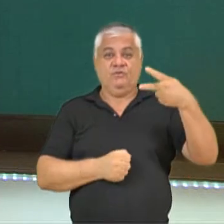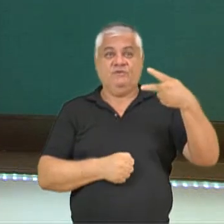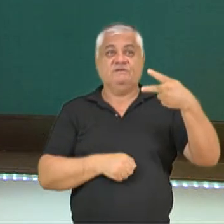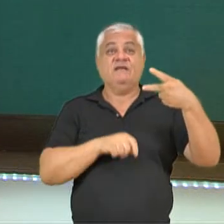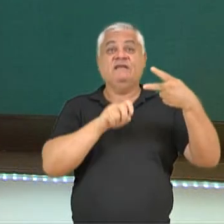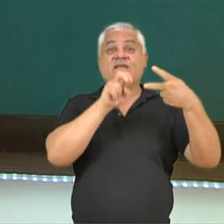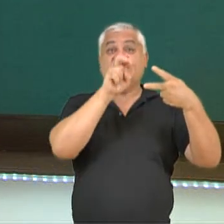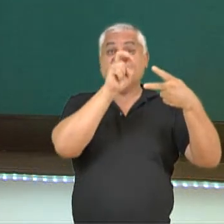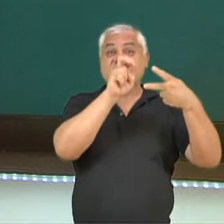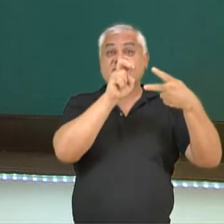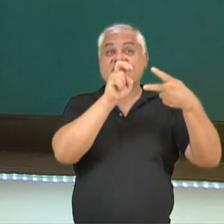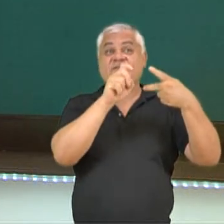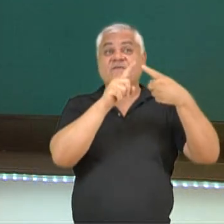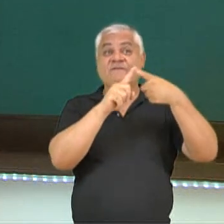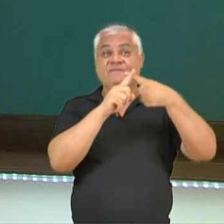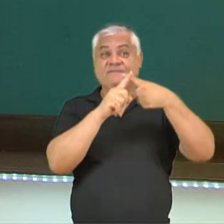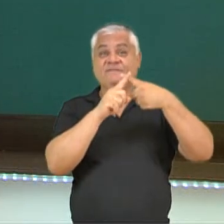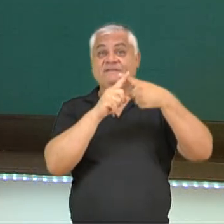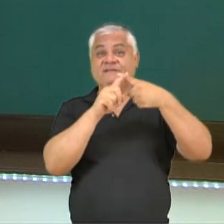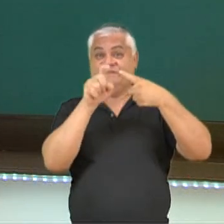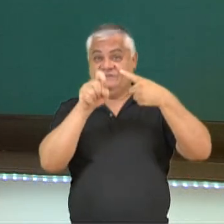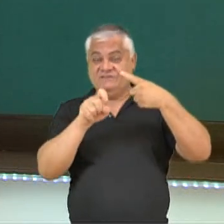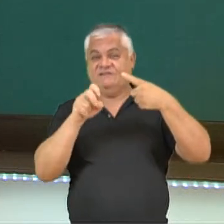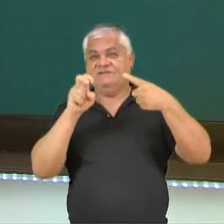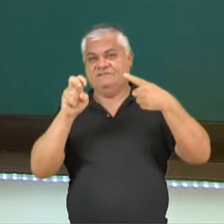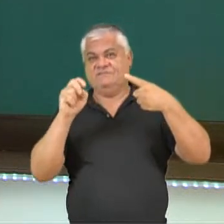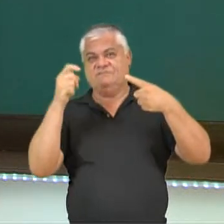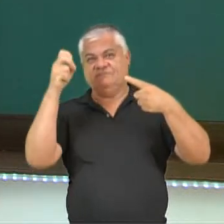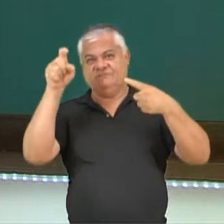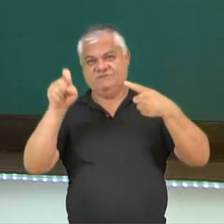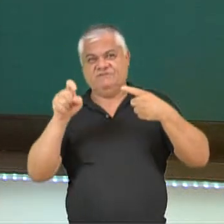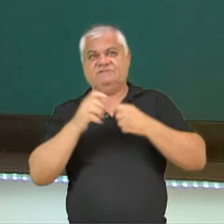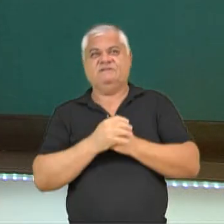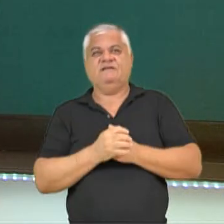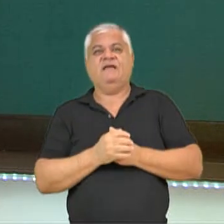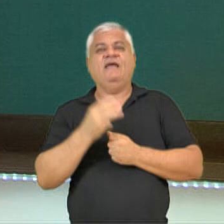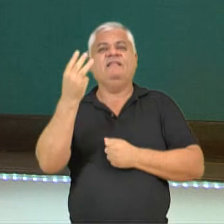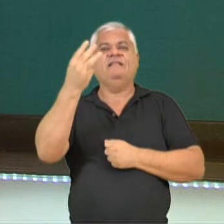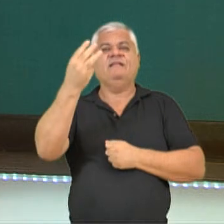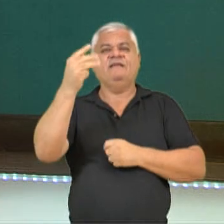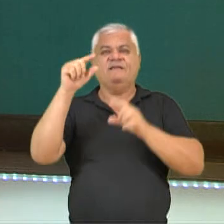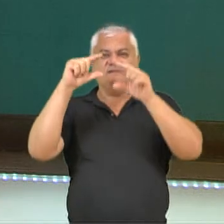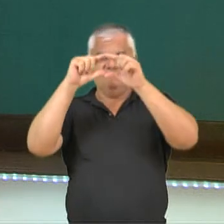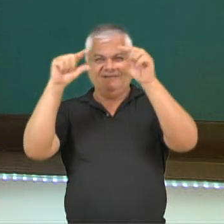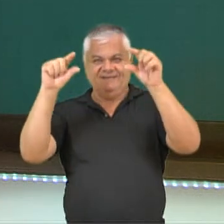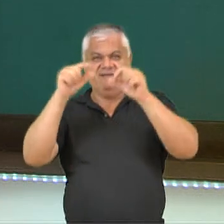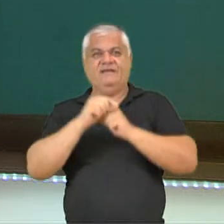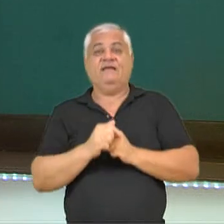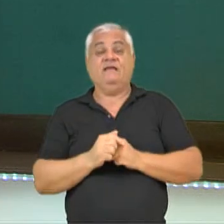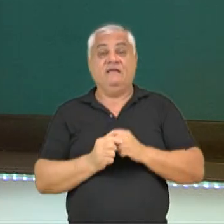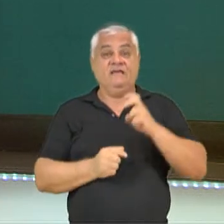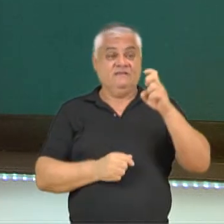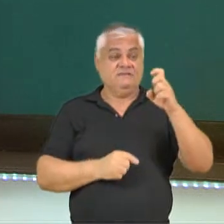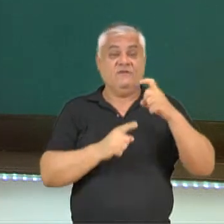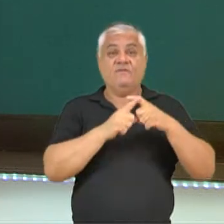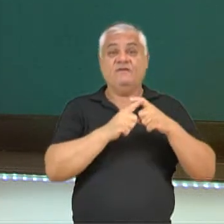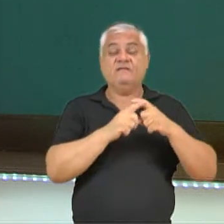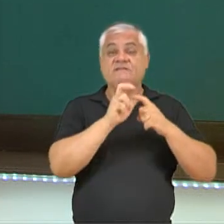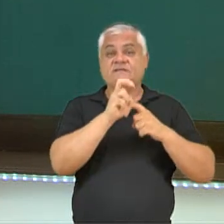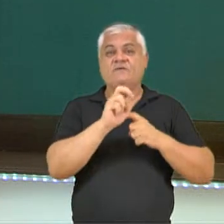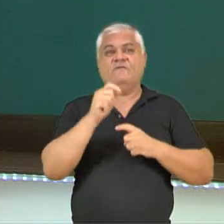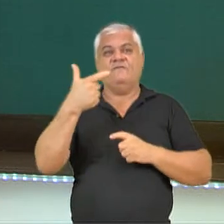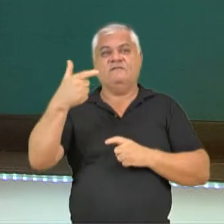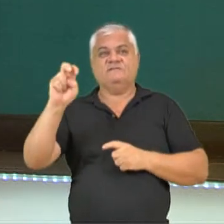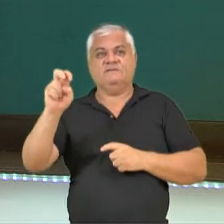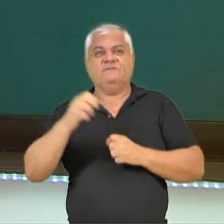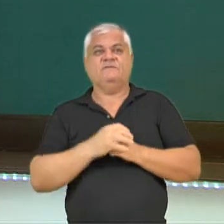x, 5x. A área 3, lá em cima, aquele quadradinho, ó, é 5 vezes 5, que é